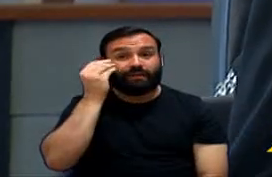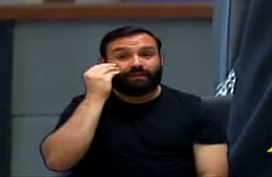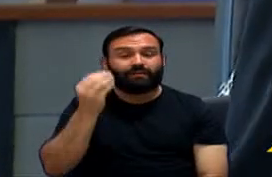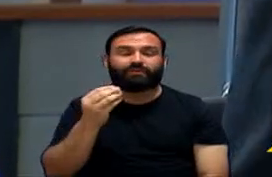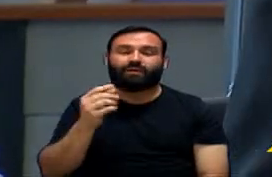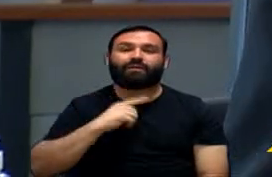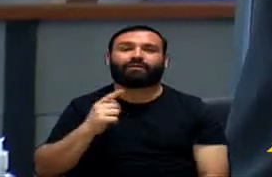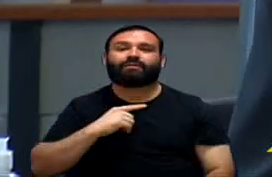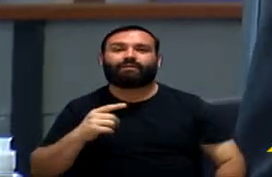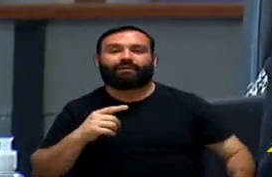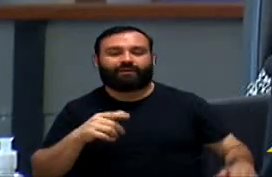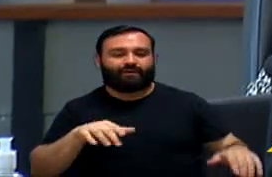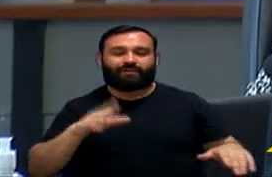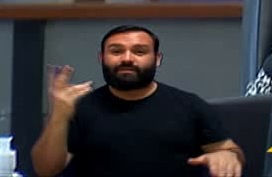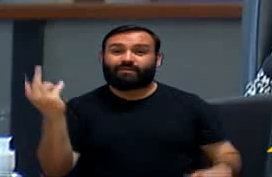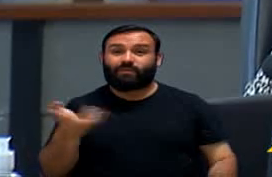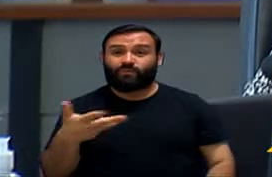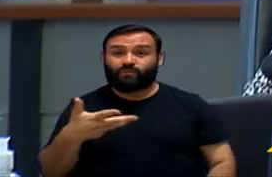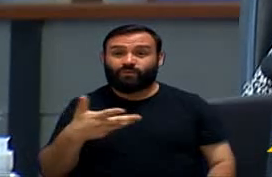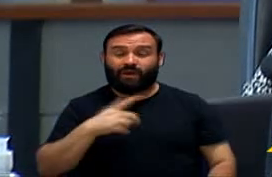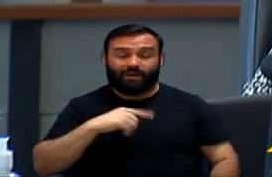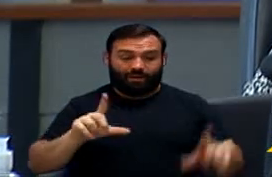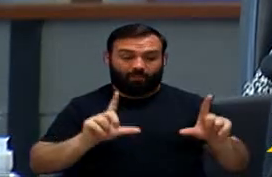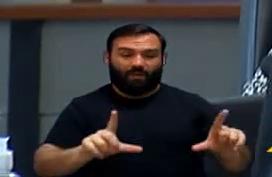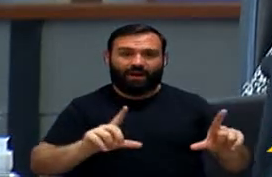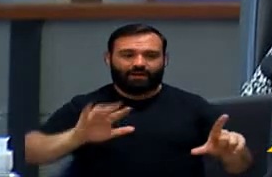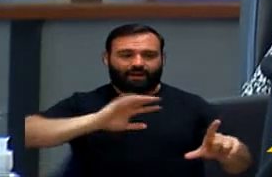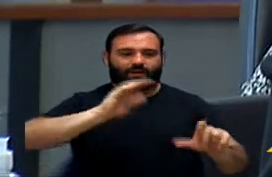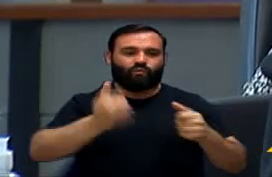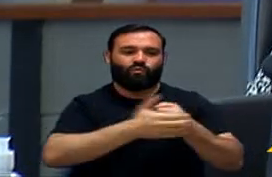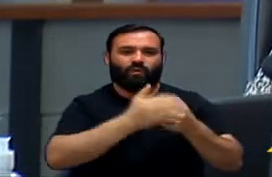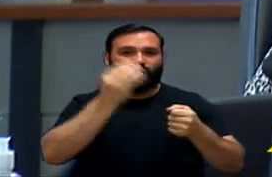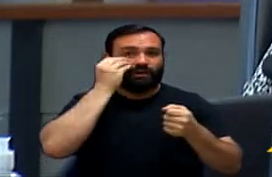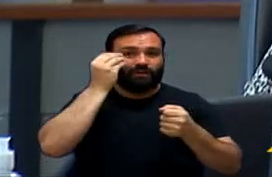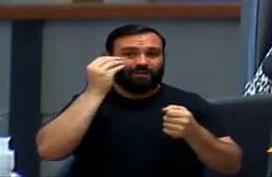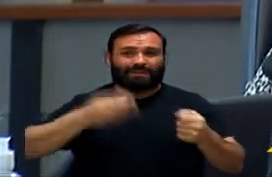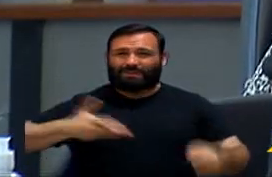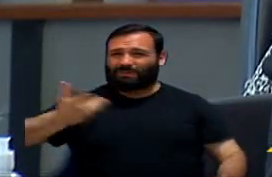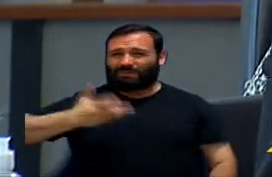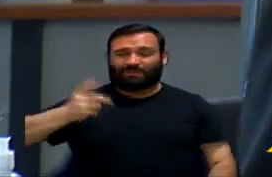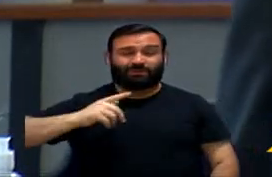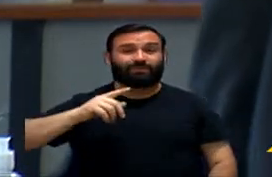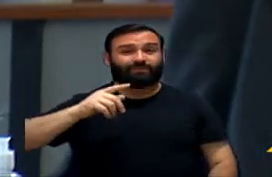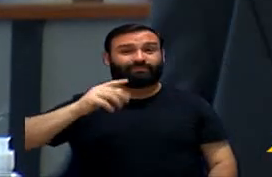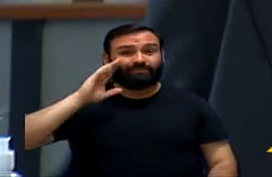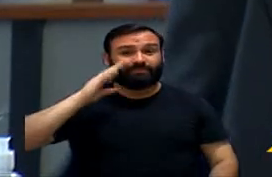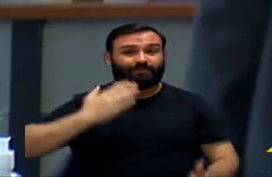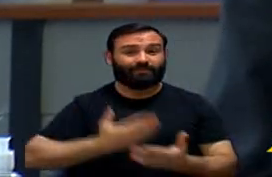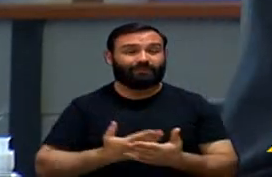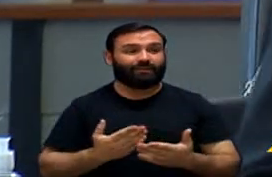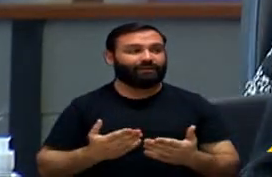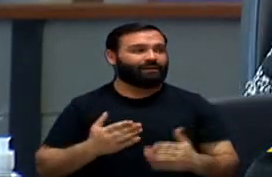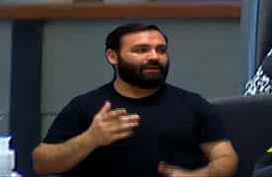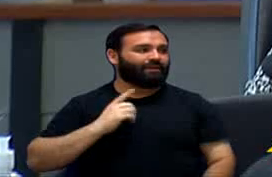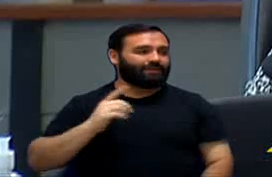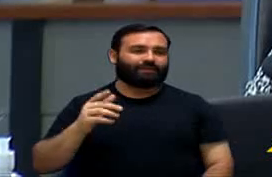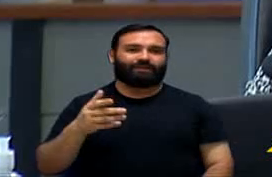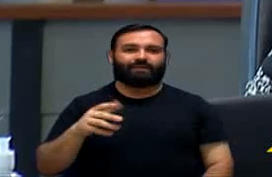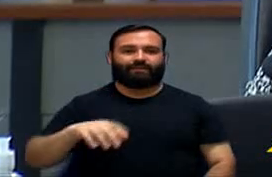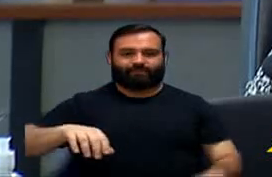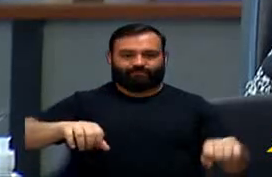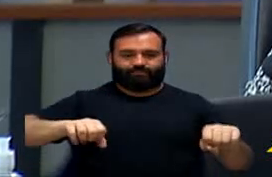a placa dele e não diminuir a velocidade maior velocidade acredite se quiser aquelas motos